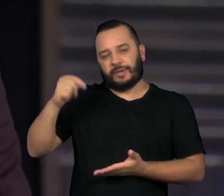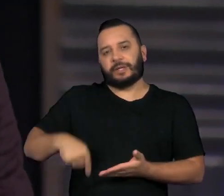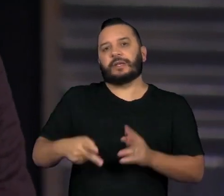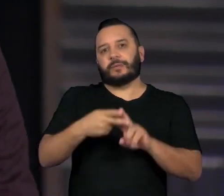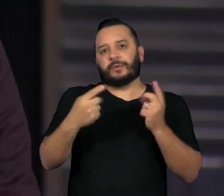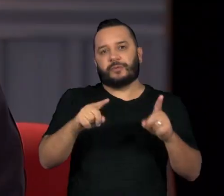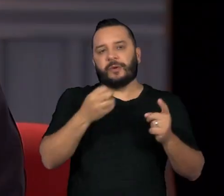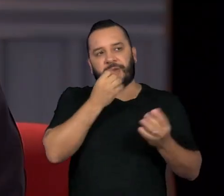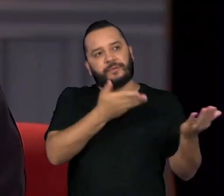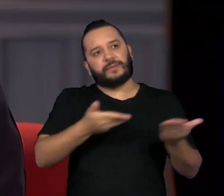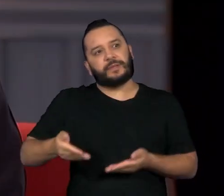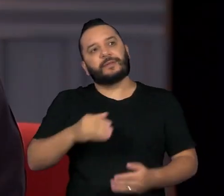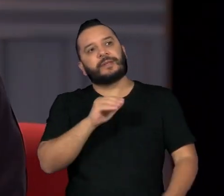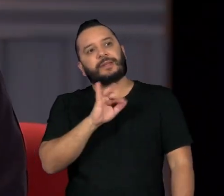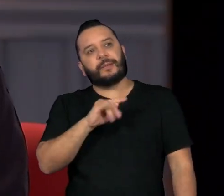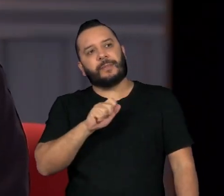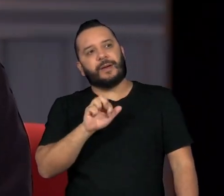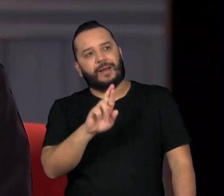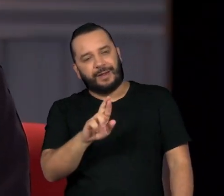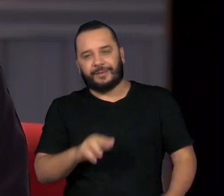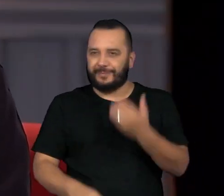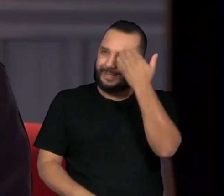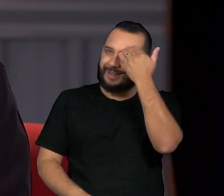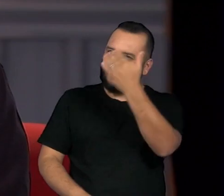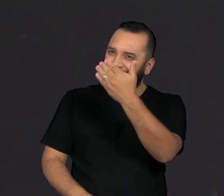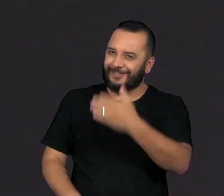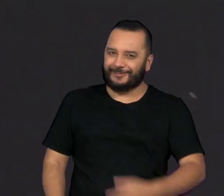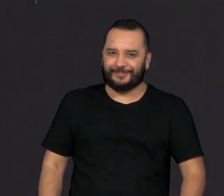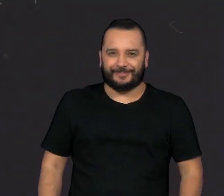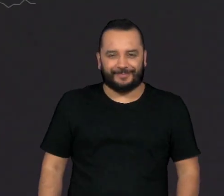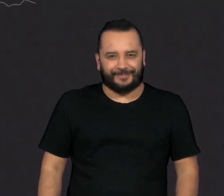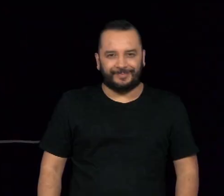bem-vindo, Itamar Vieira Júnior. Obrigado, Marcelo.